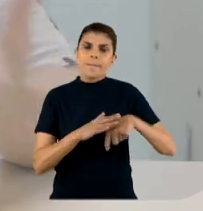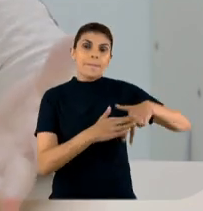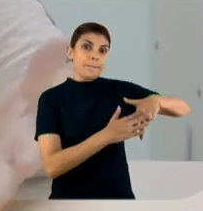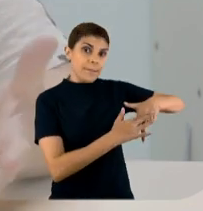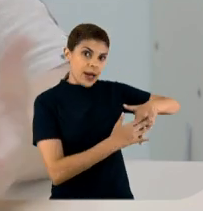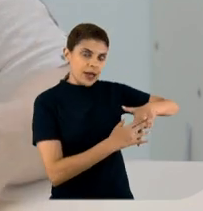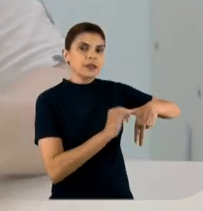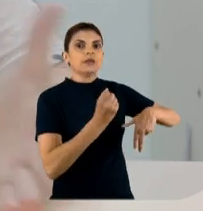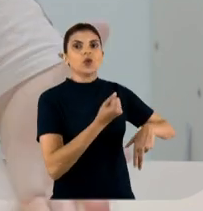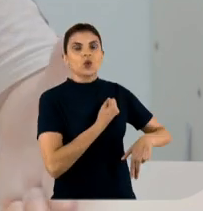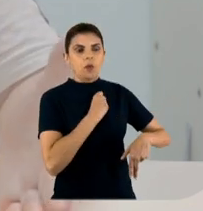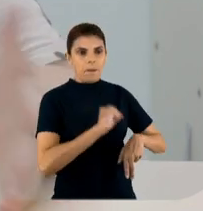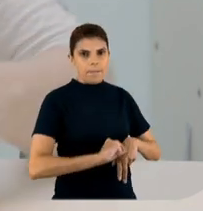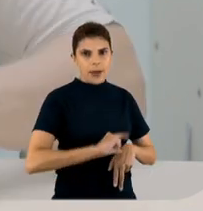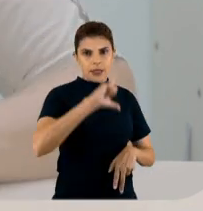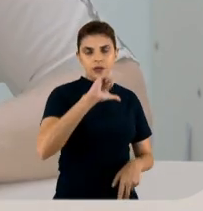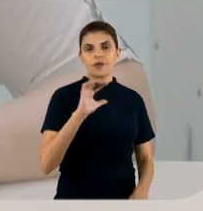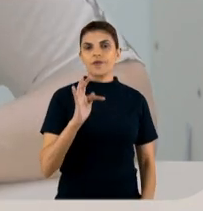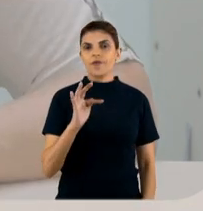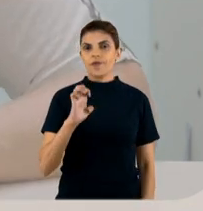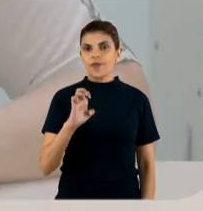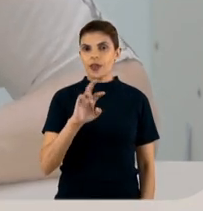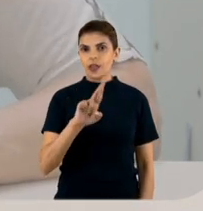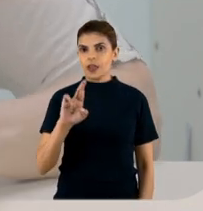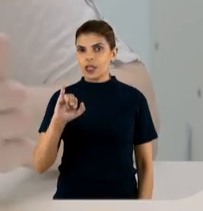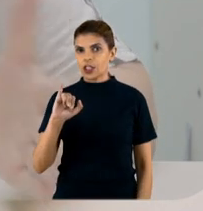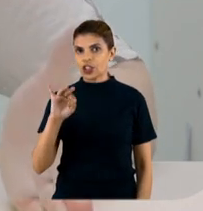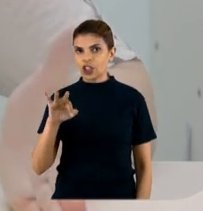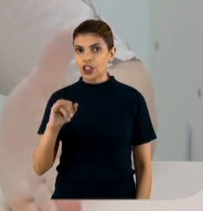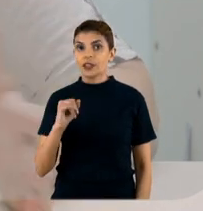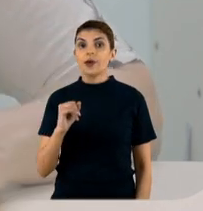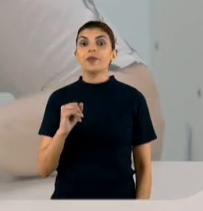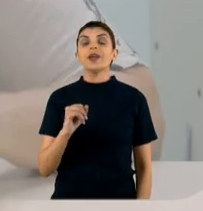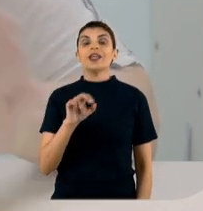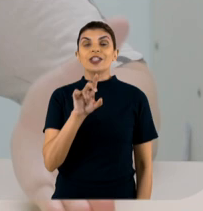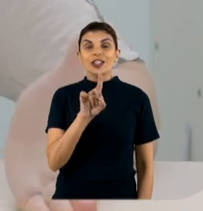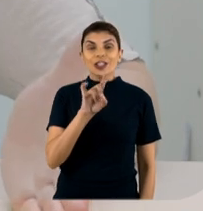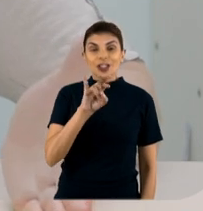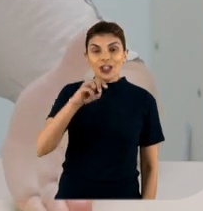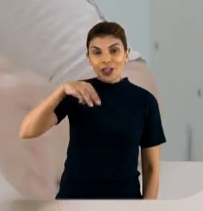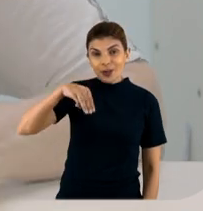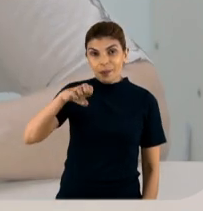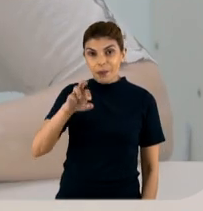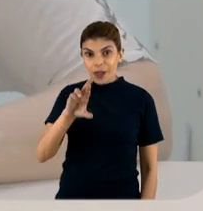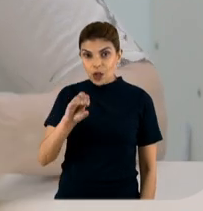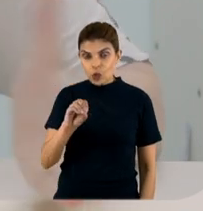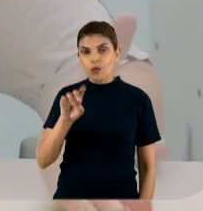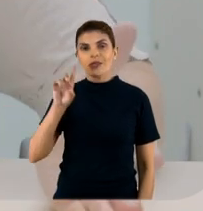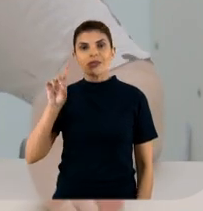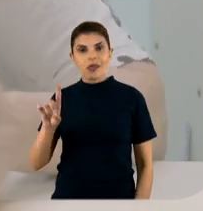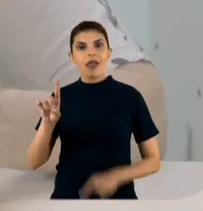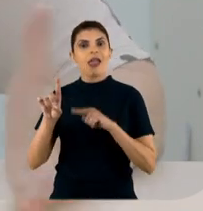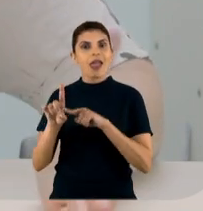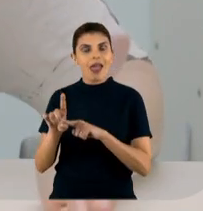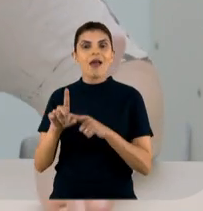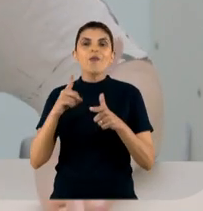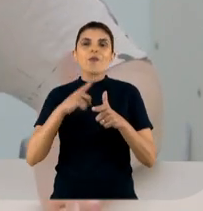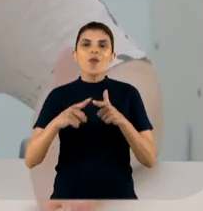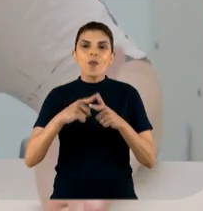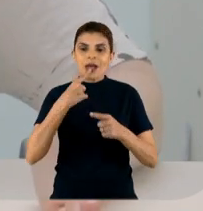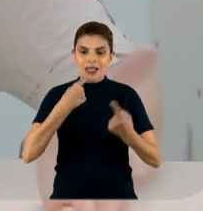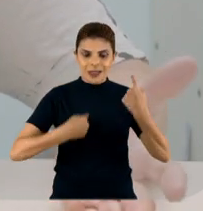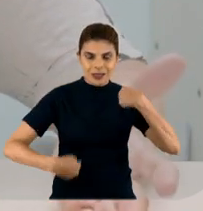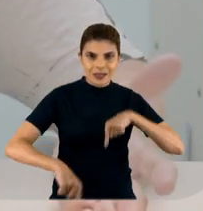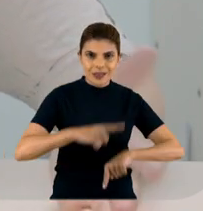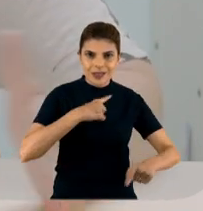graves vão ter a Ferritina mais alta eh o dimero d que é um uma coisa que indica uma tendência trombótica